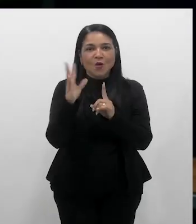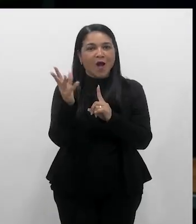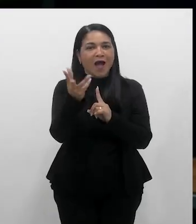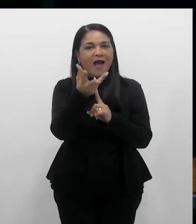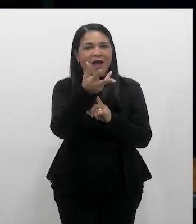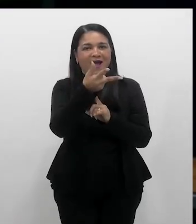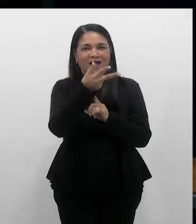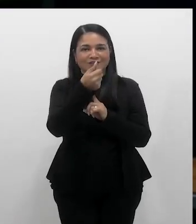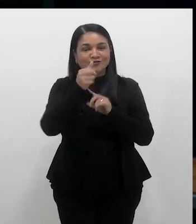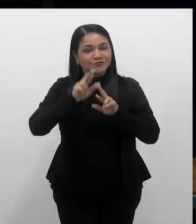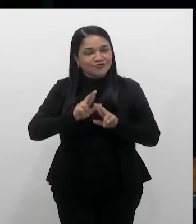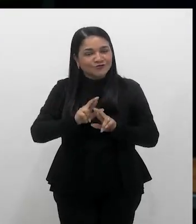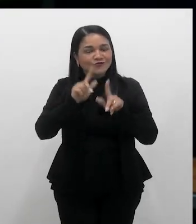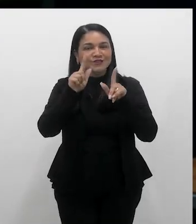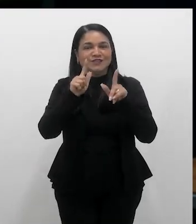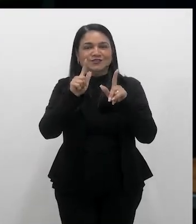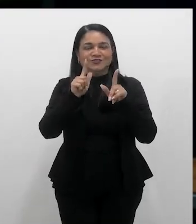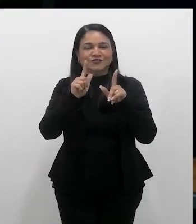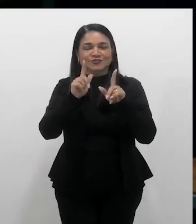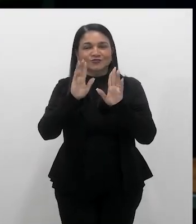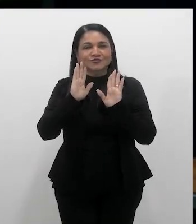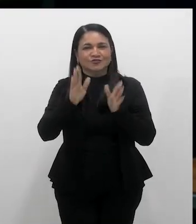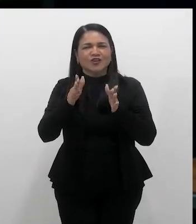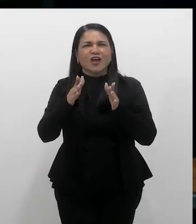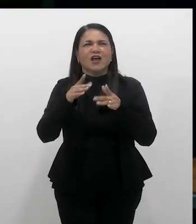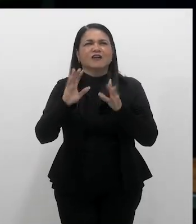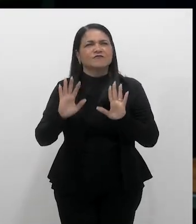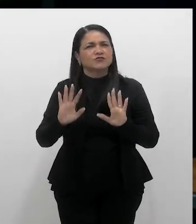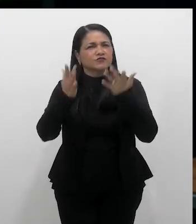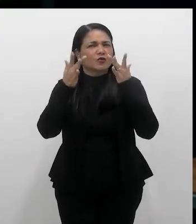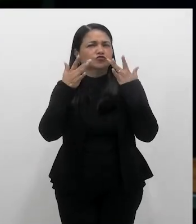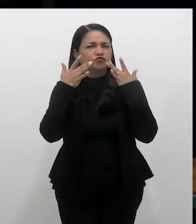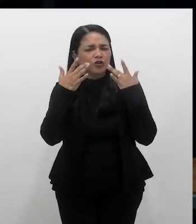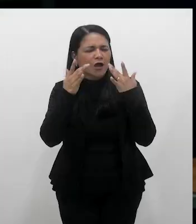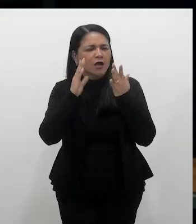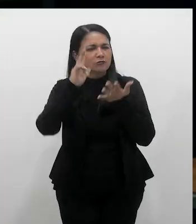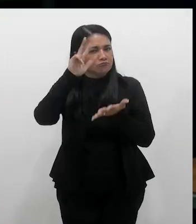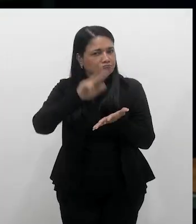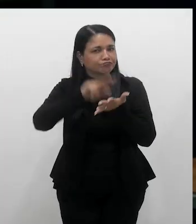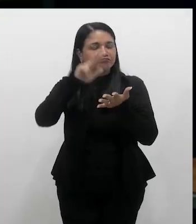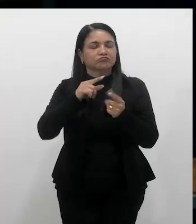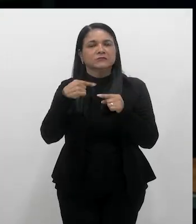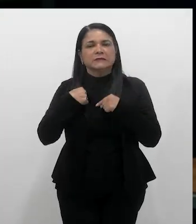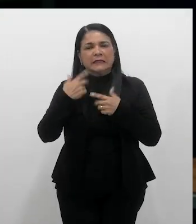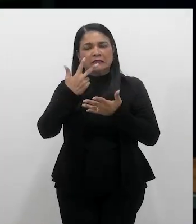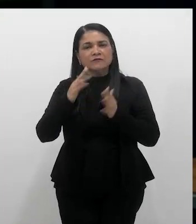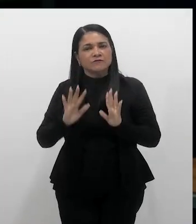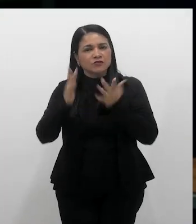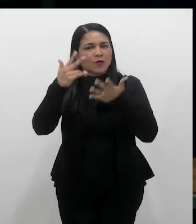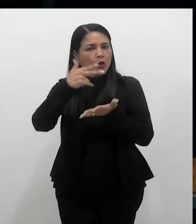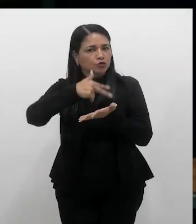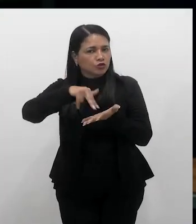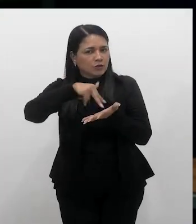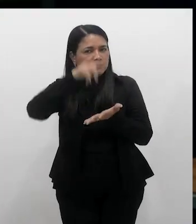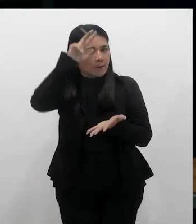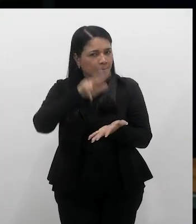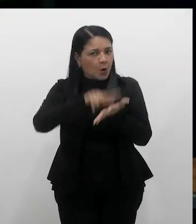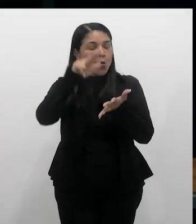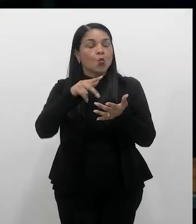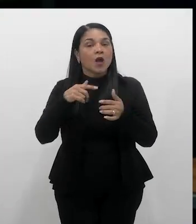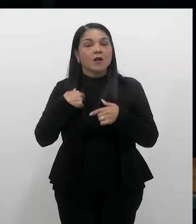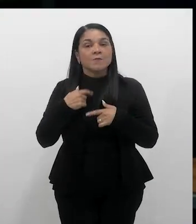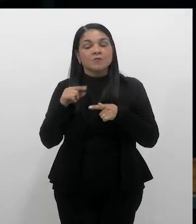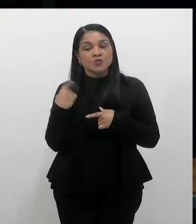cena. Quer dizer, a gente já tem festivais de teatro que são bastante consolidados, a gente tem festivais de dança que são bastante consolidados, e para a gente